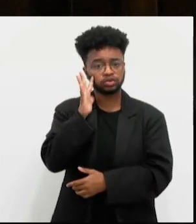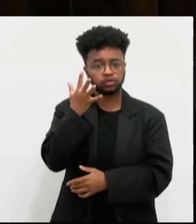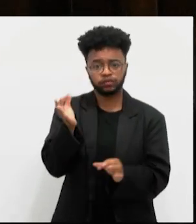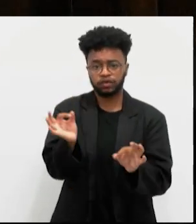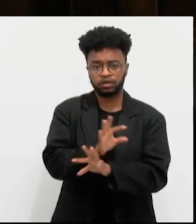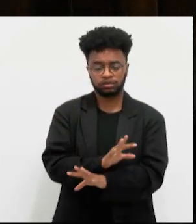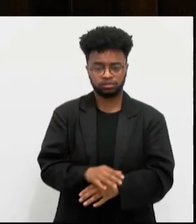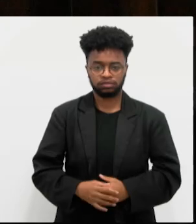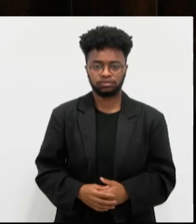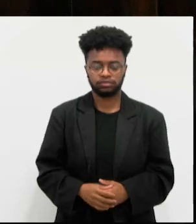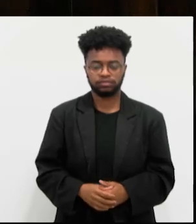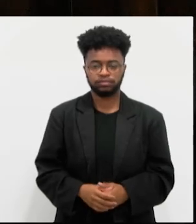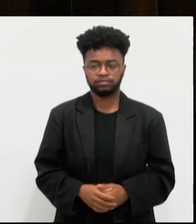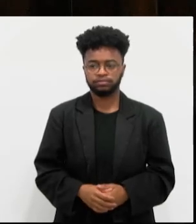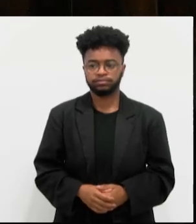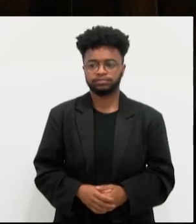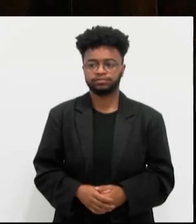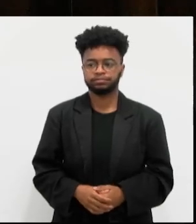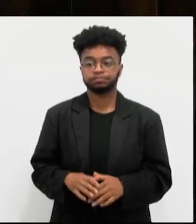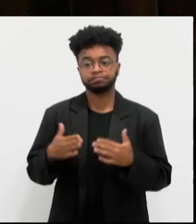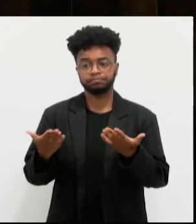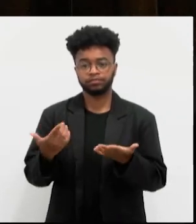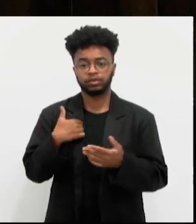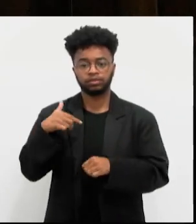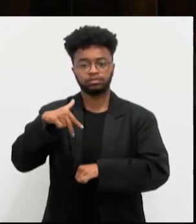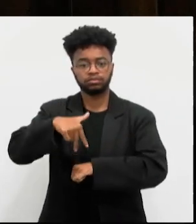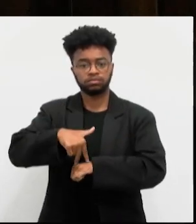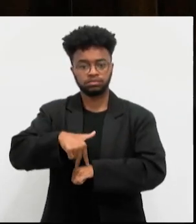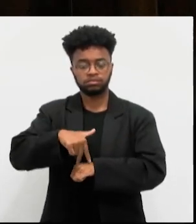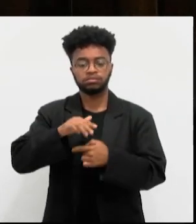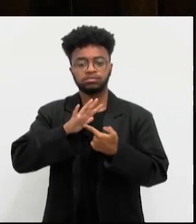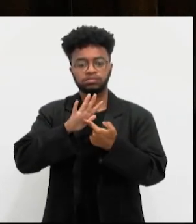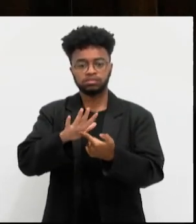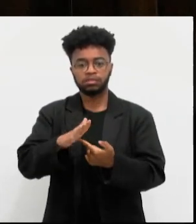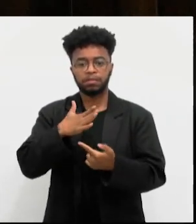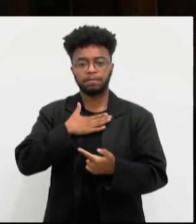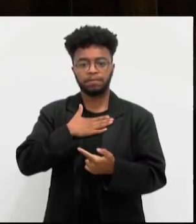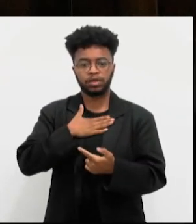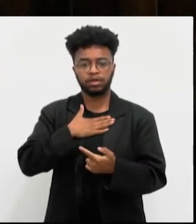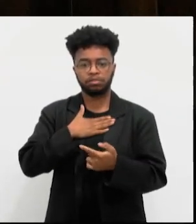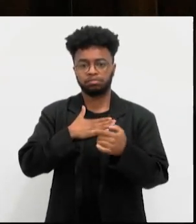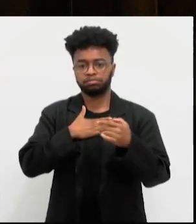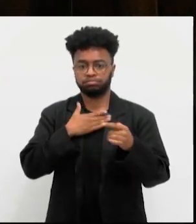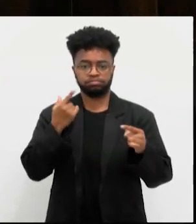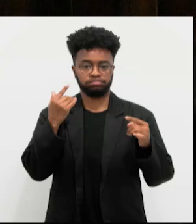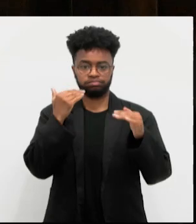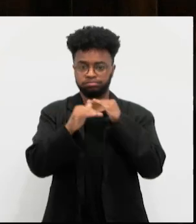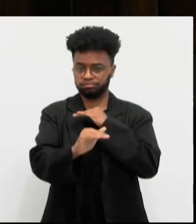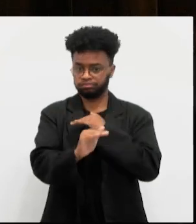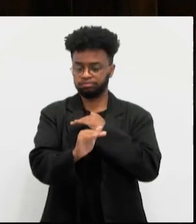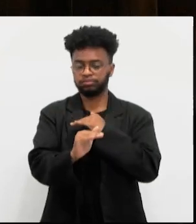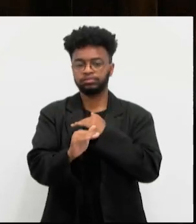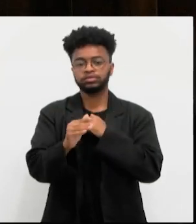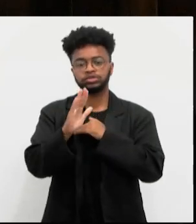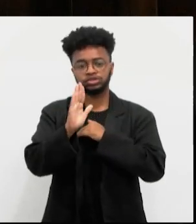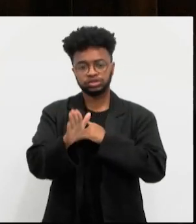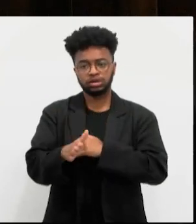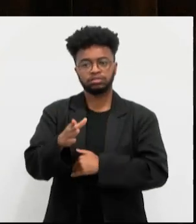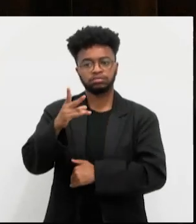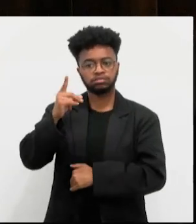24 horas. Então, estou aqui deixando o meu protesto, a tempo que